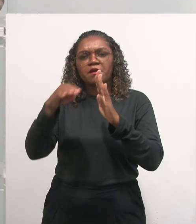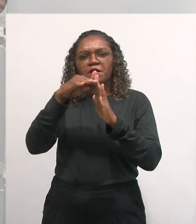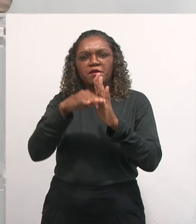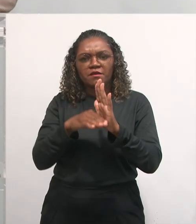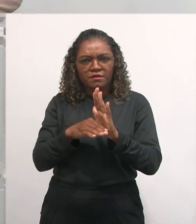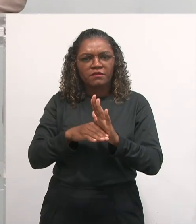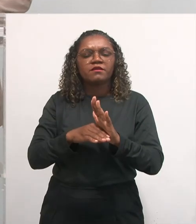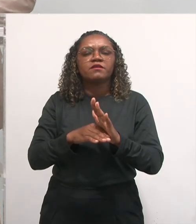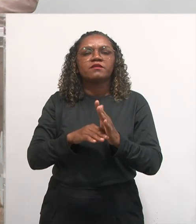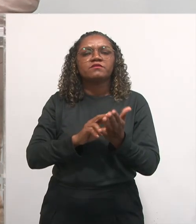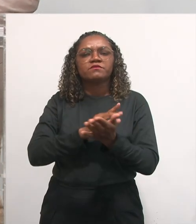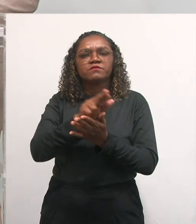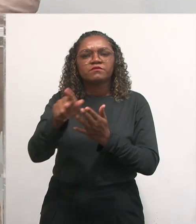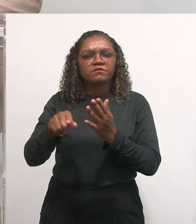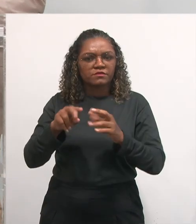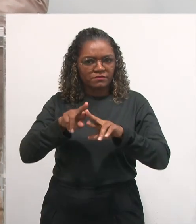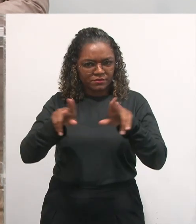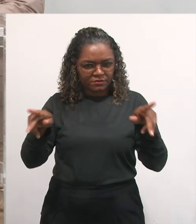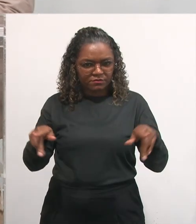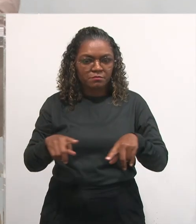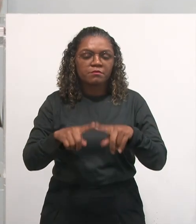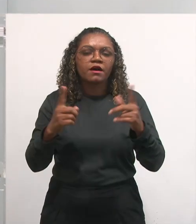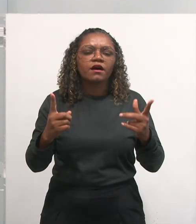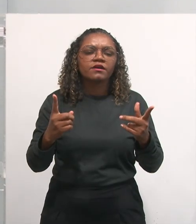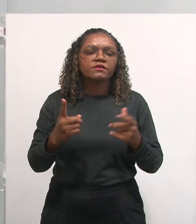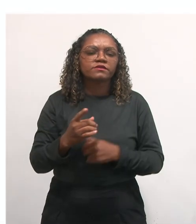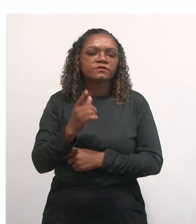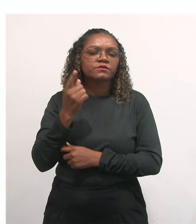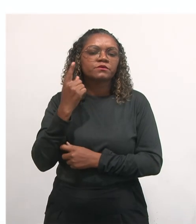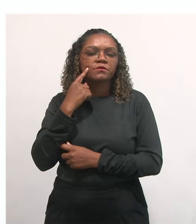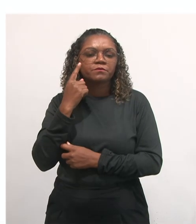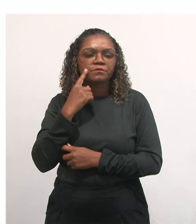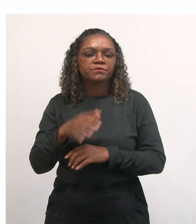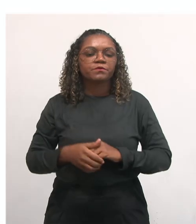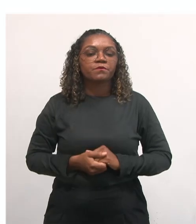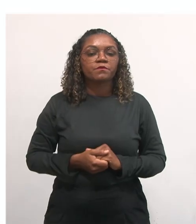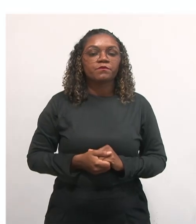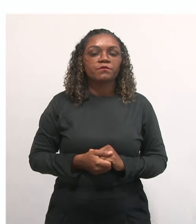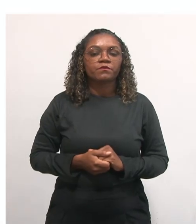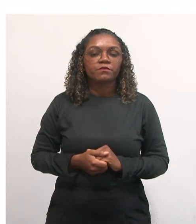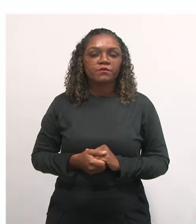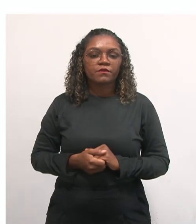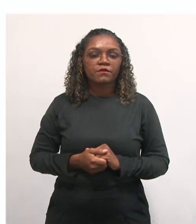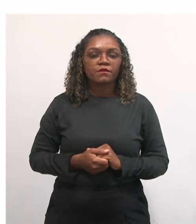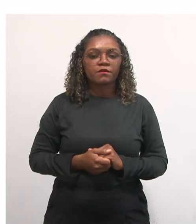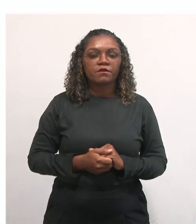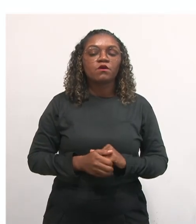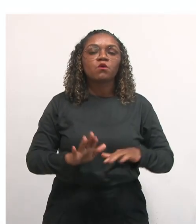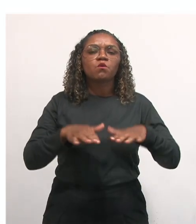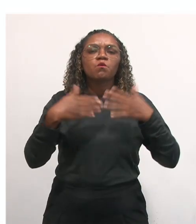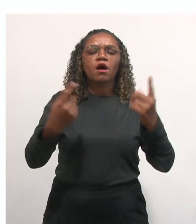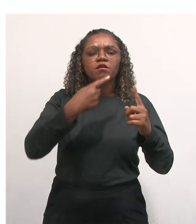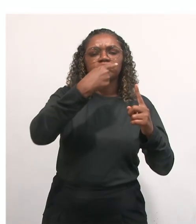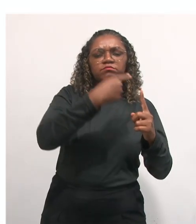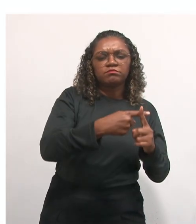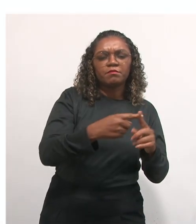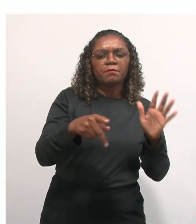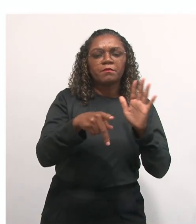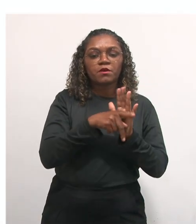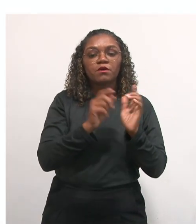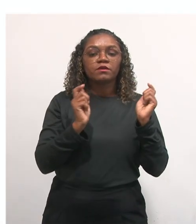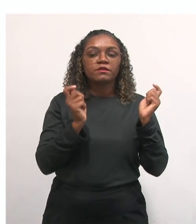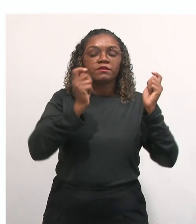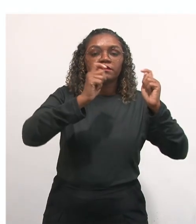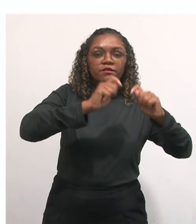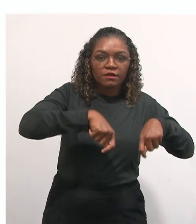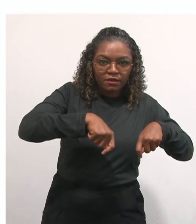diversos modelos. Quais são as vantagens e desvantagens de cada uma? As perguntas abertas, elas têm vantagens, porque possibilita